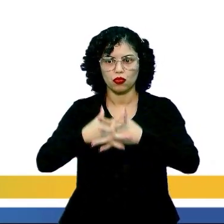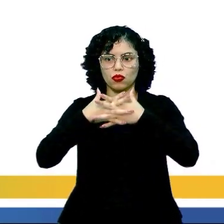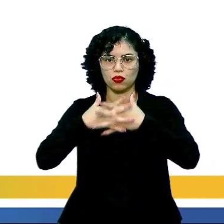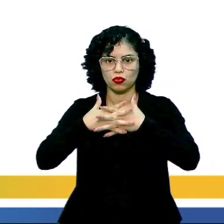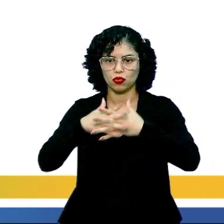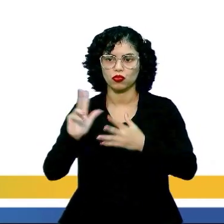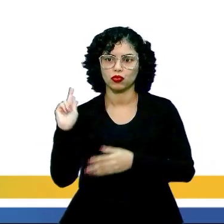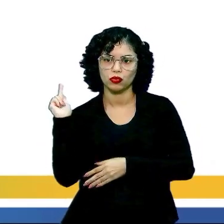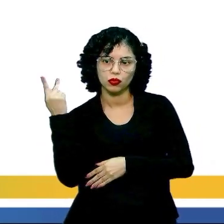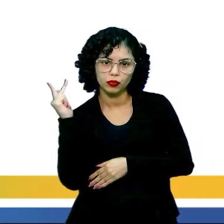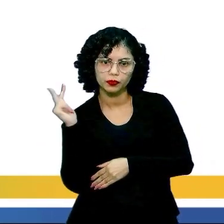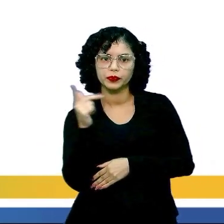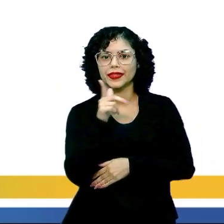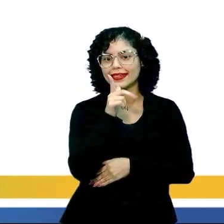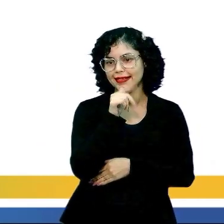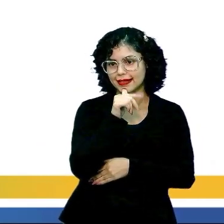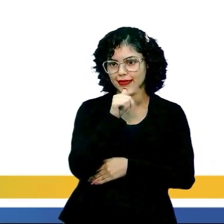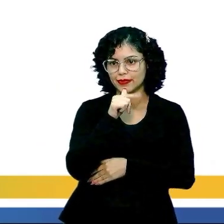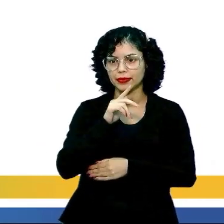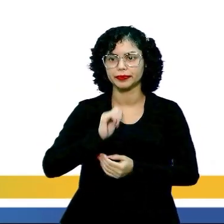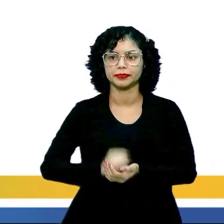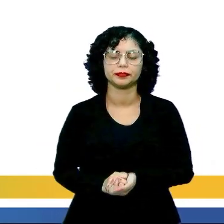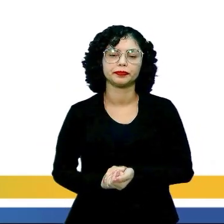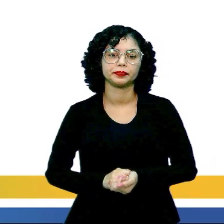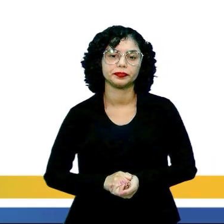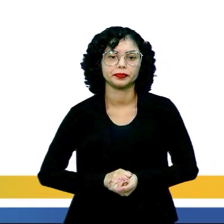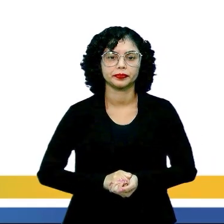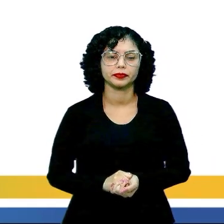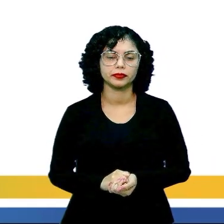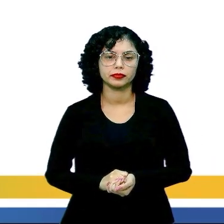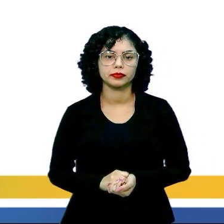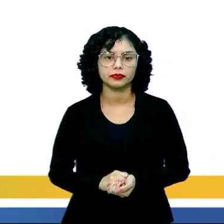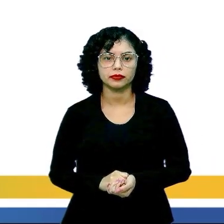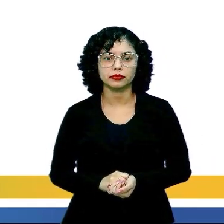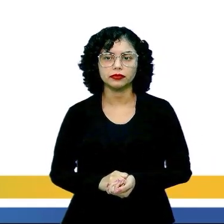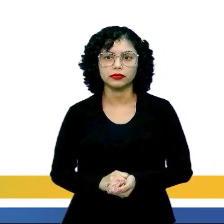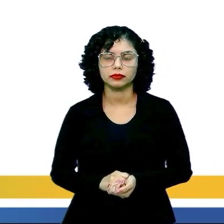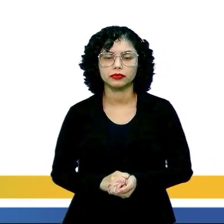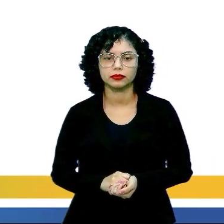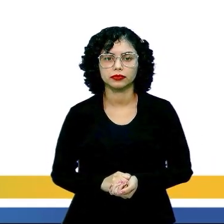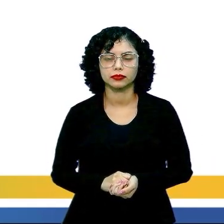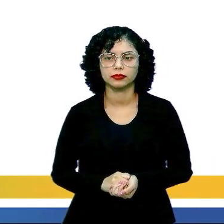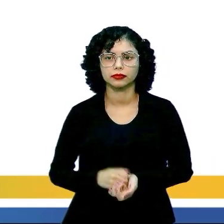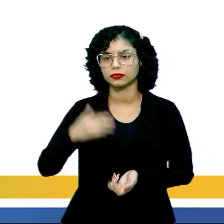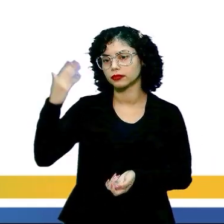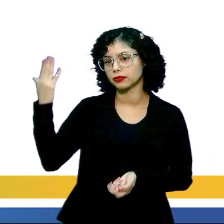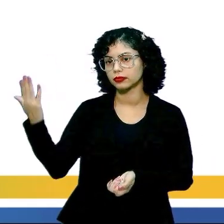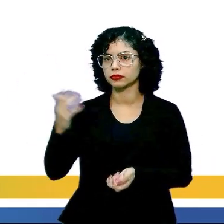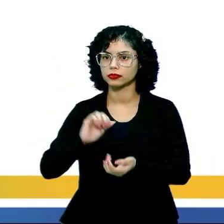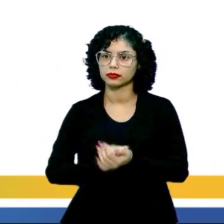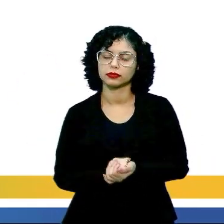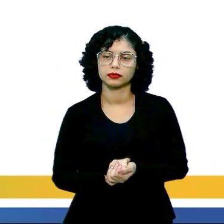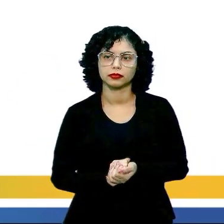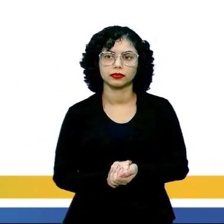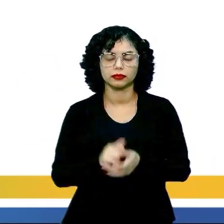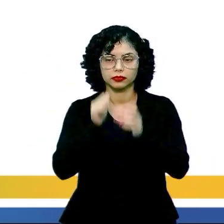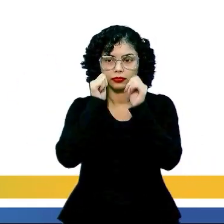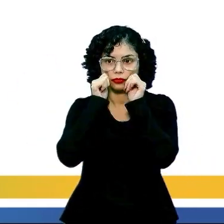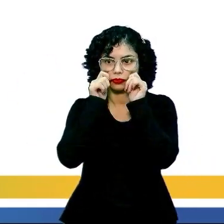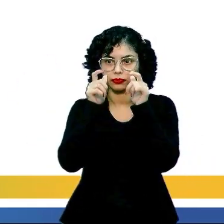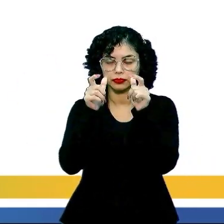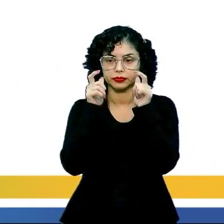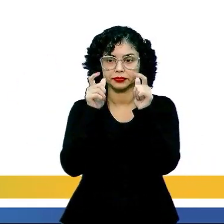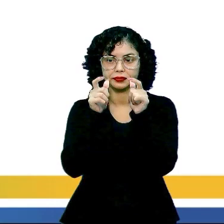de hidrogênio com a água, tá? E nesse caso aí, pessoal, eu gostaria que vocês